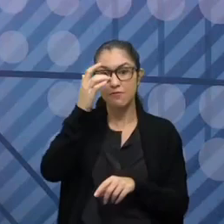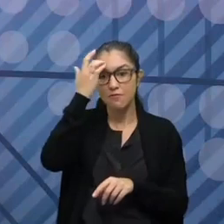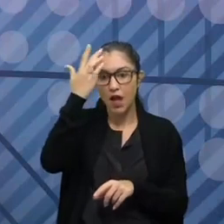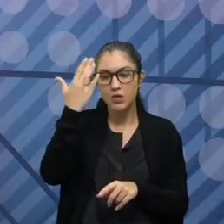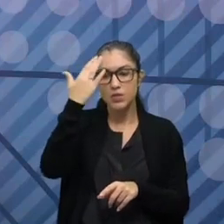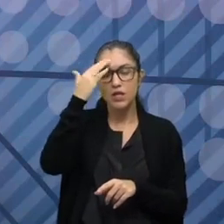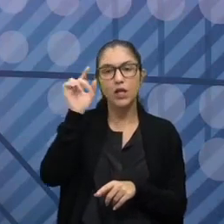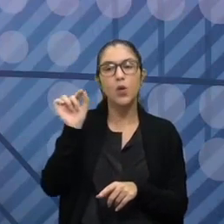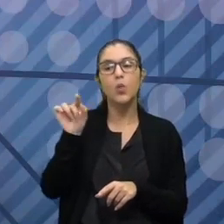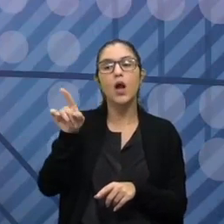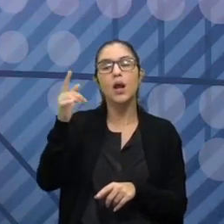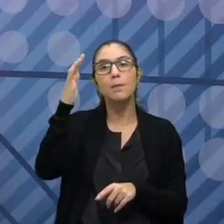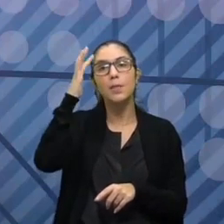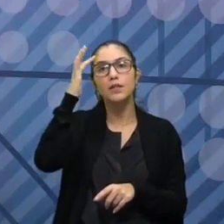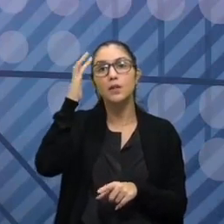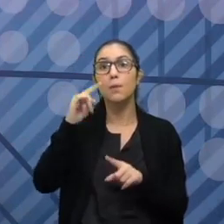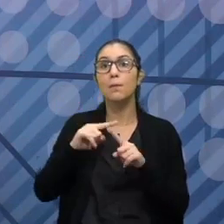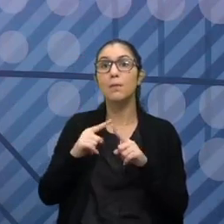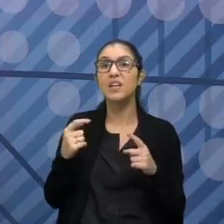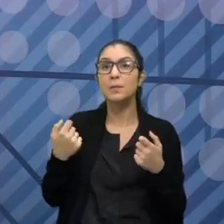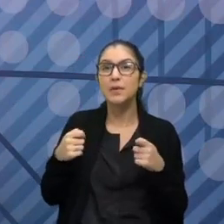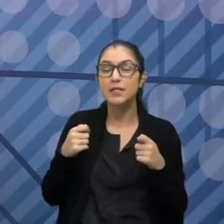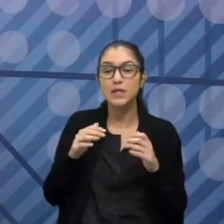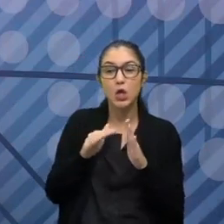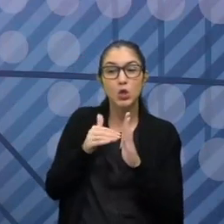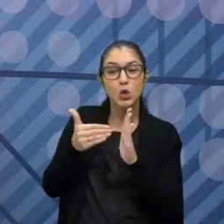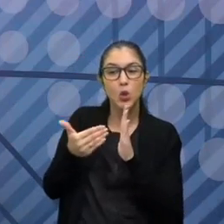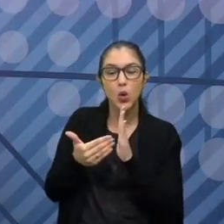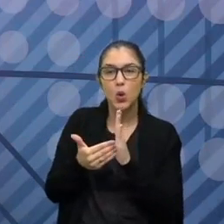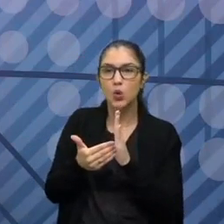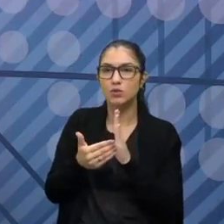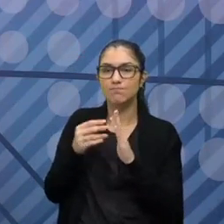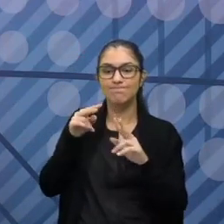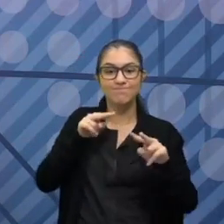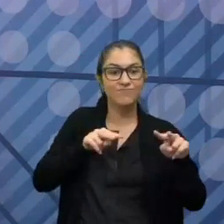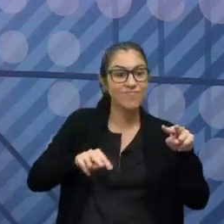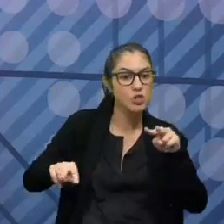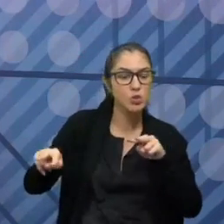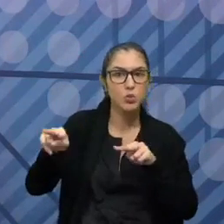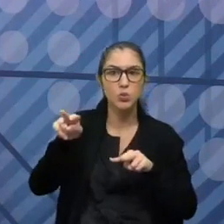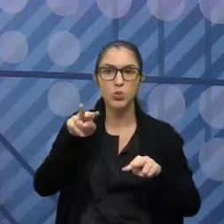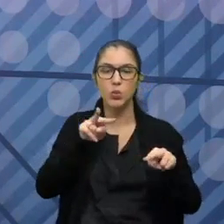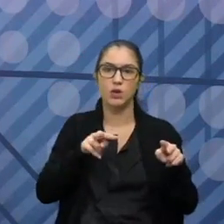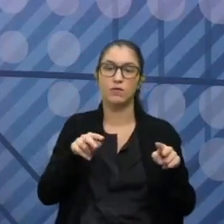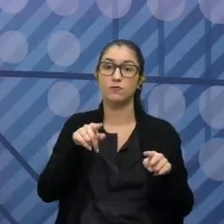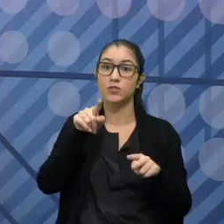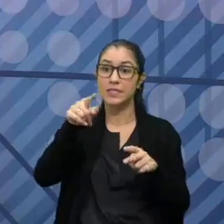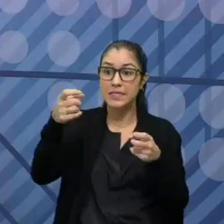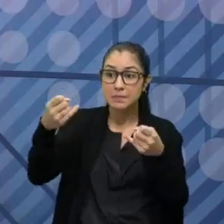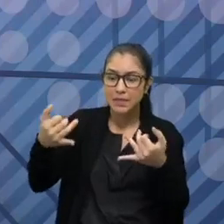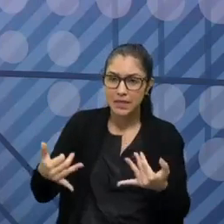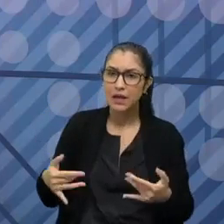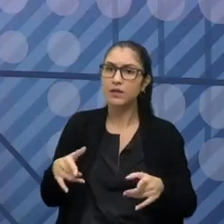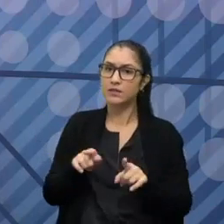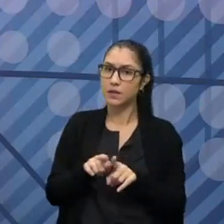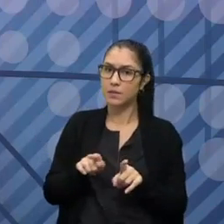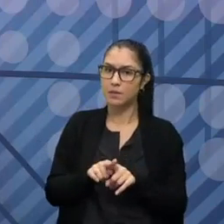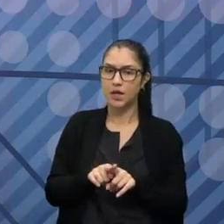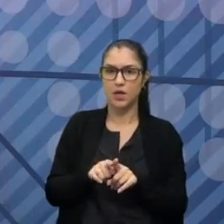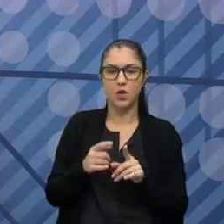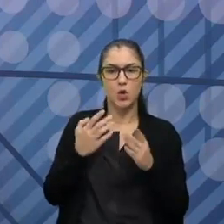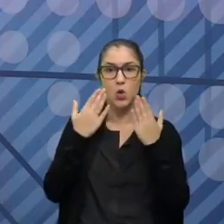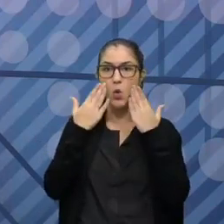entender o que ele está pensando. Mas ele precisa de todo esse visual, tá? Então, na hora que você vai explicar, também, você só